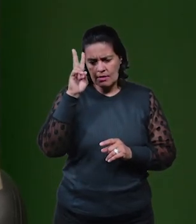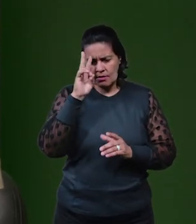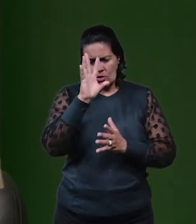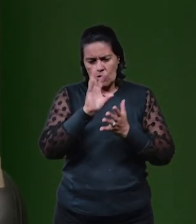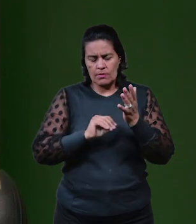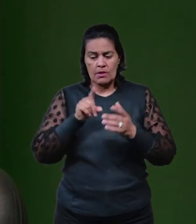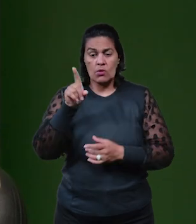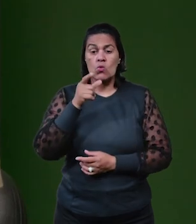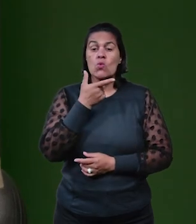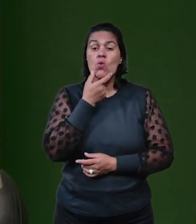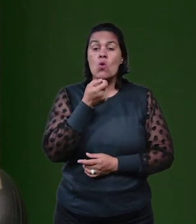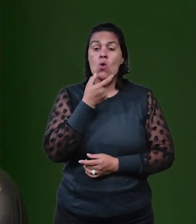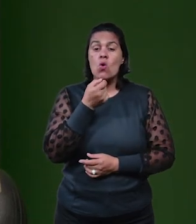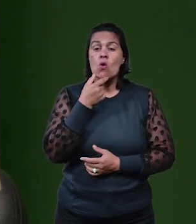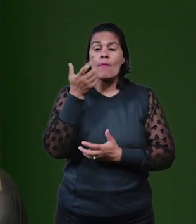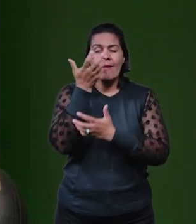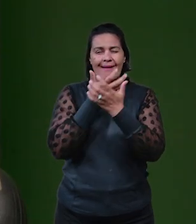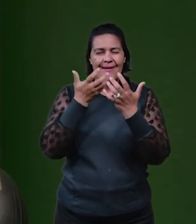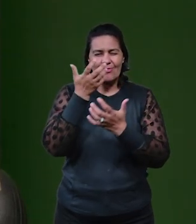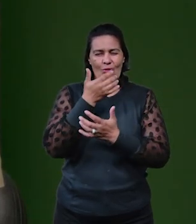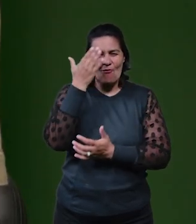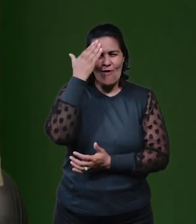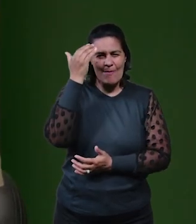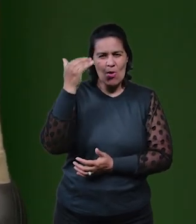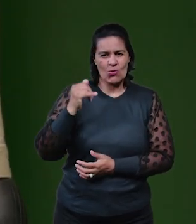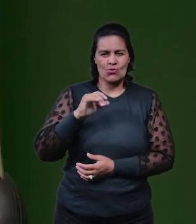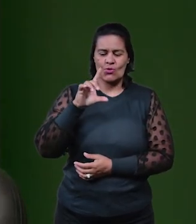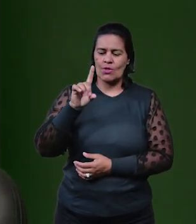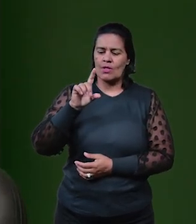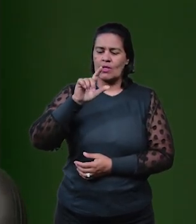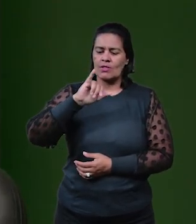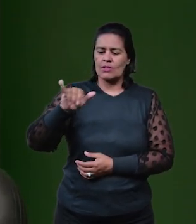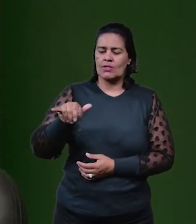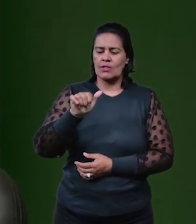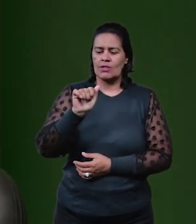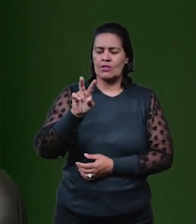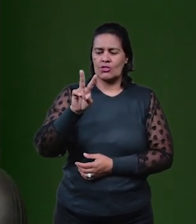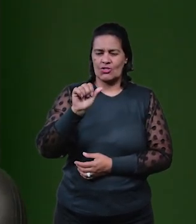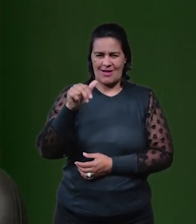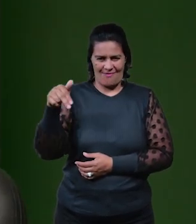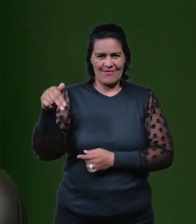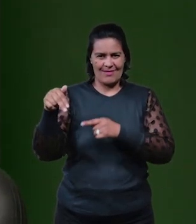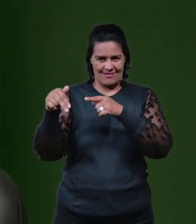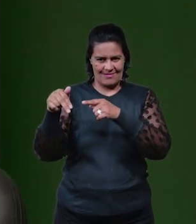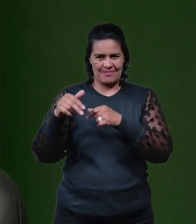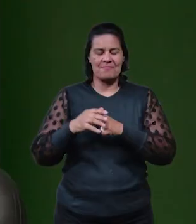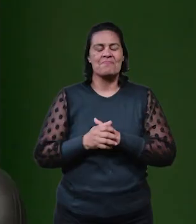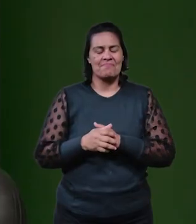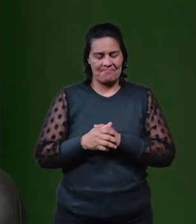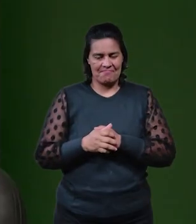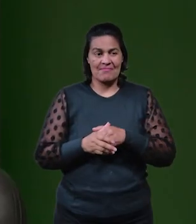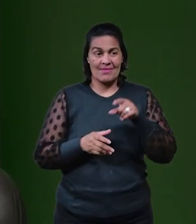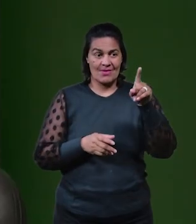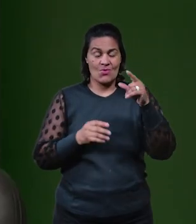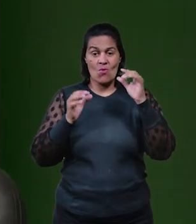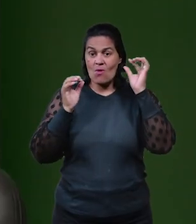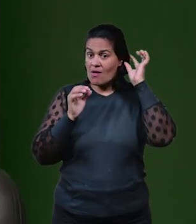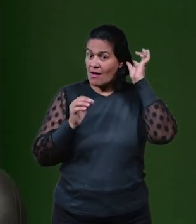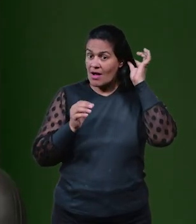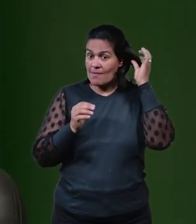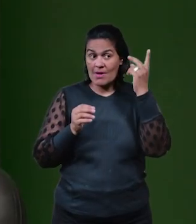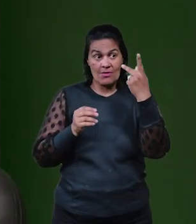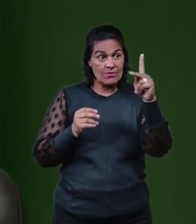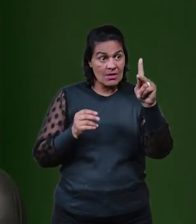por exemplo. Então, assim, é muito bonito essa parada de você ver um negro e você, tipo assim, ver o cabelo dele e ver que aquilo é